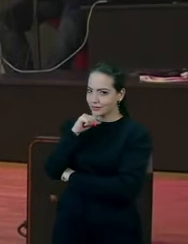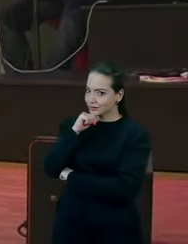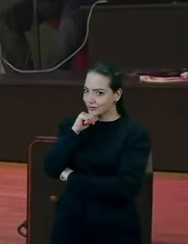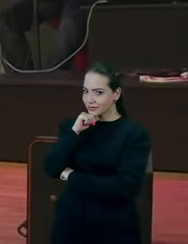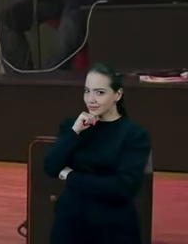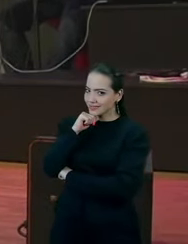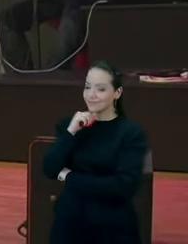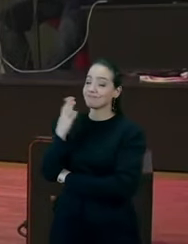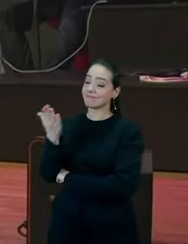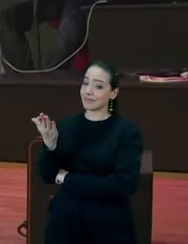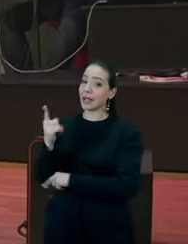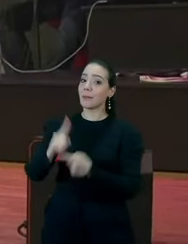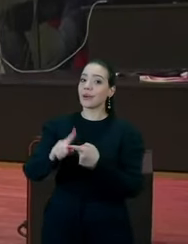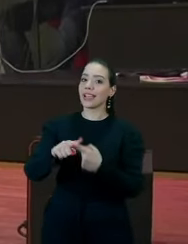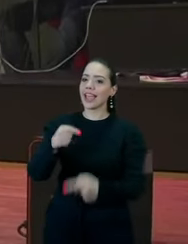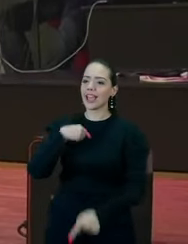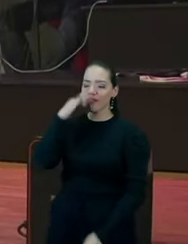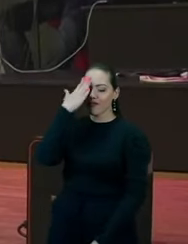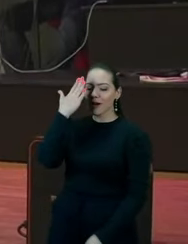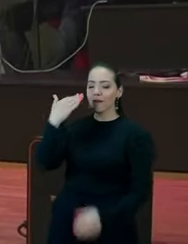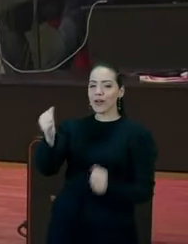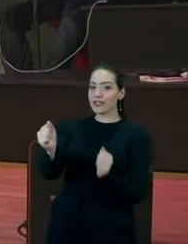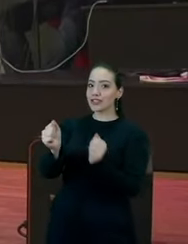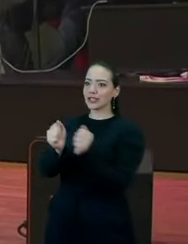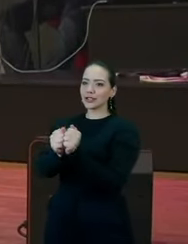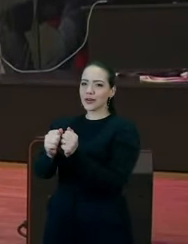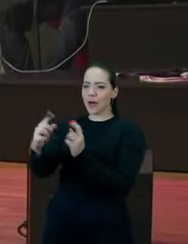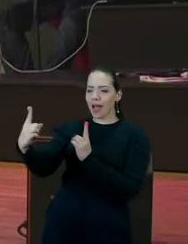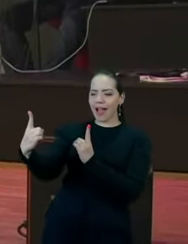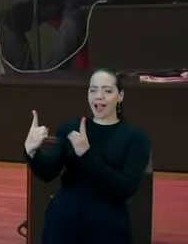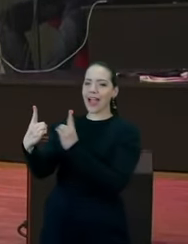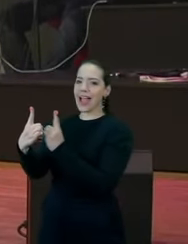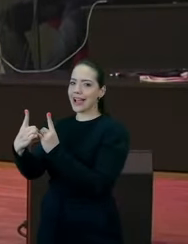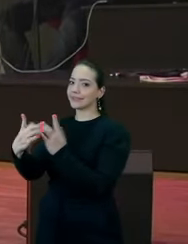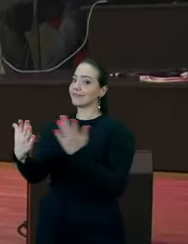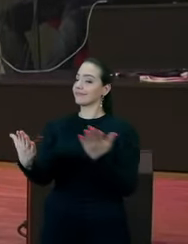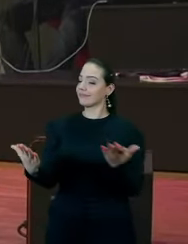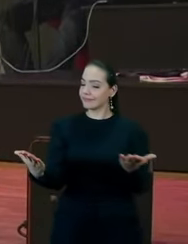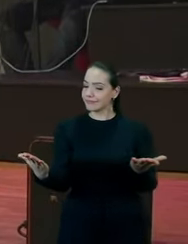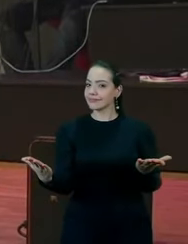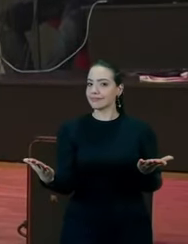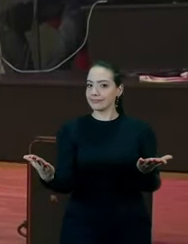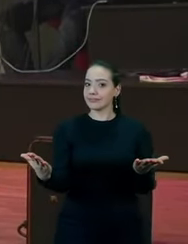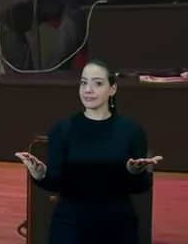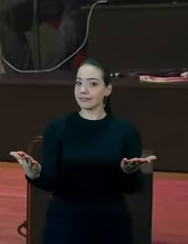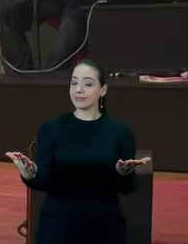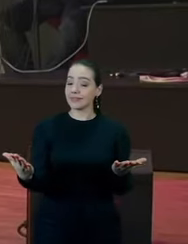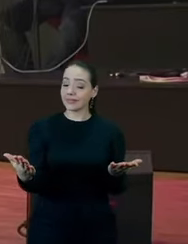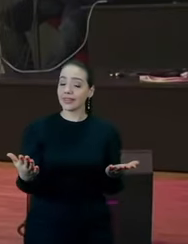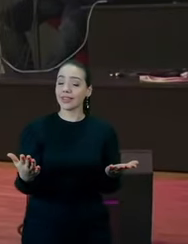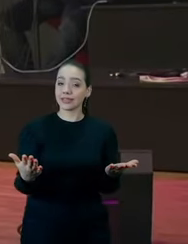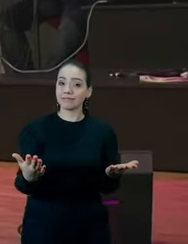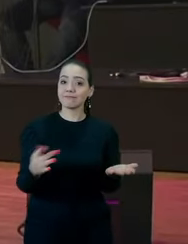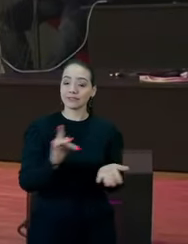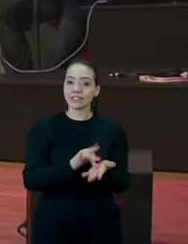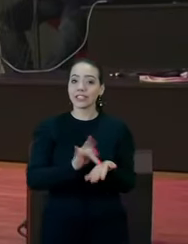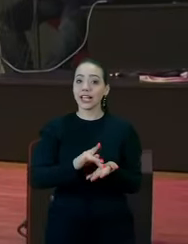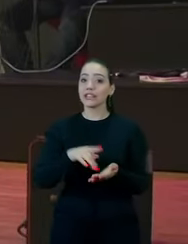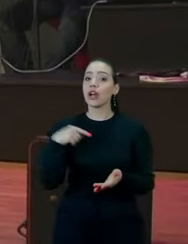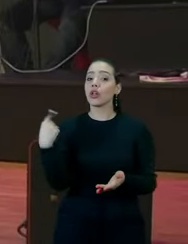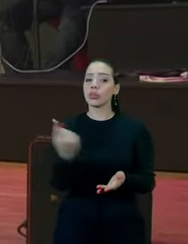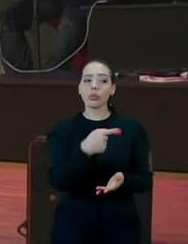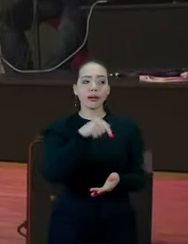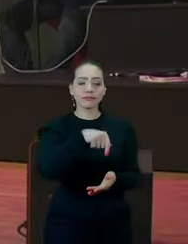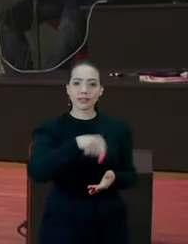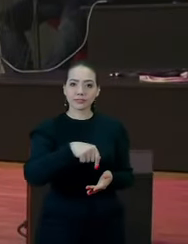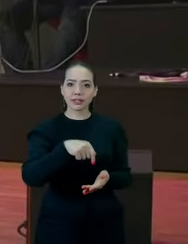numa plataforma, uau. Nós temos passado muito por isso aqui, eu e o Telmo, porque as pessoas olham para a Abapai e dizem, nossa,